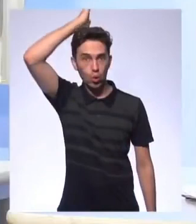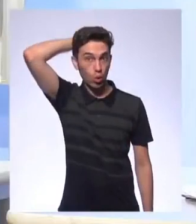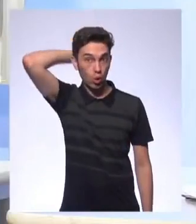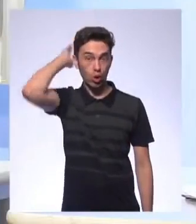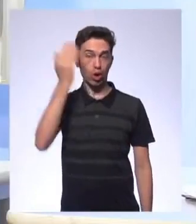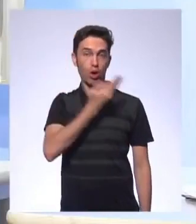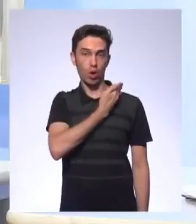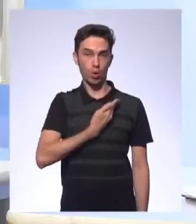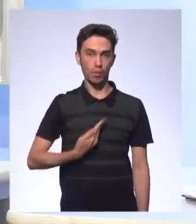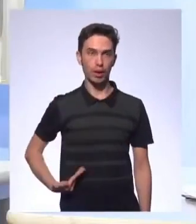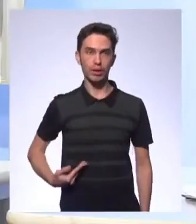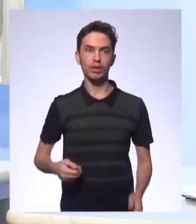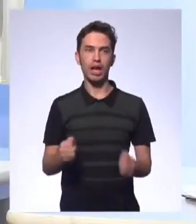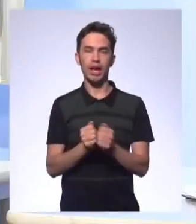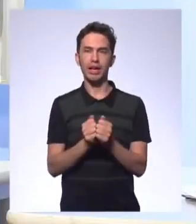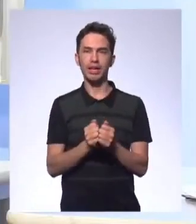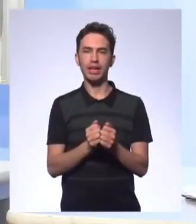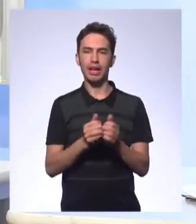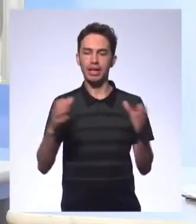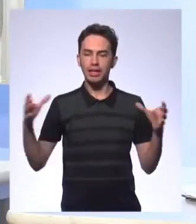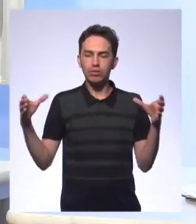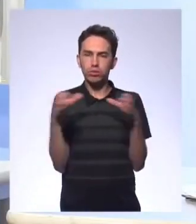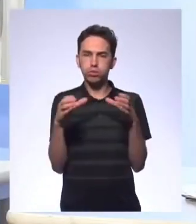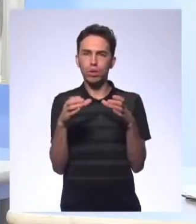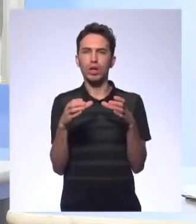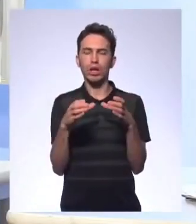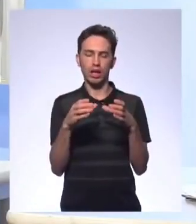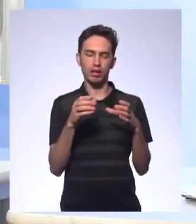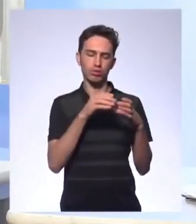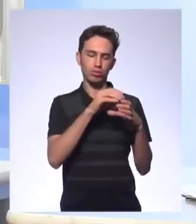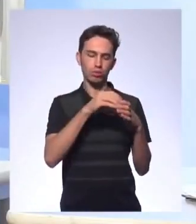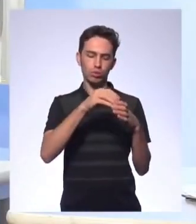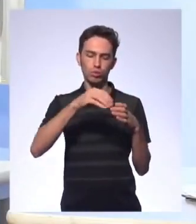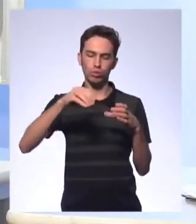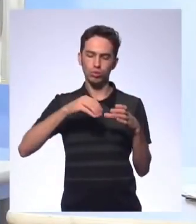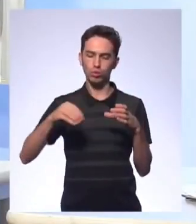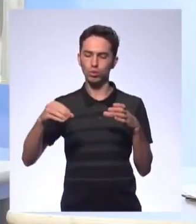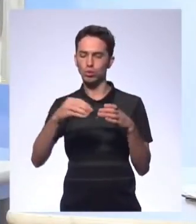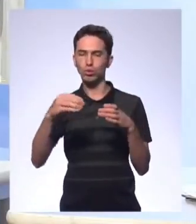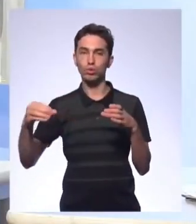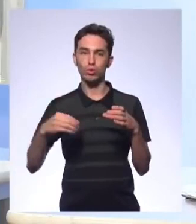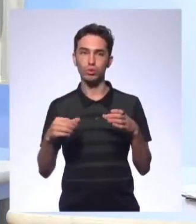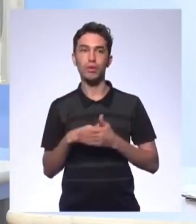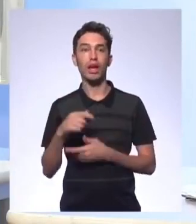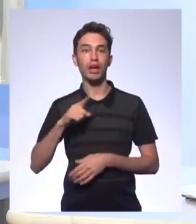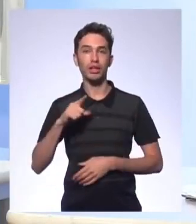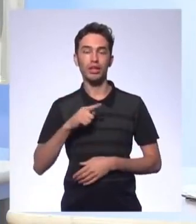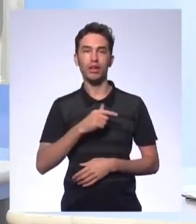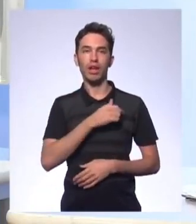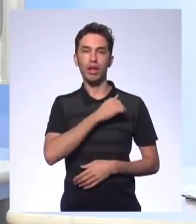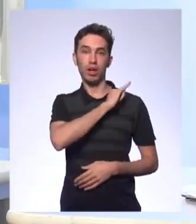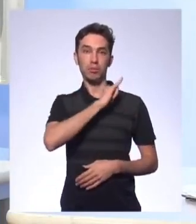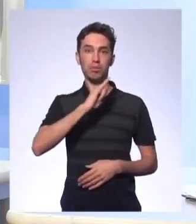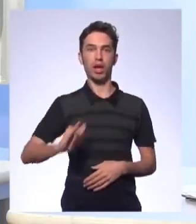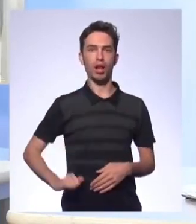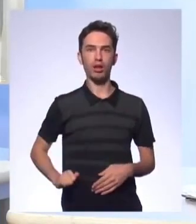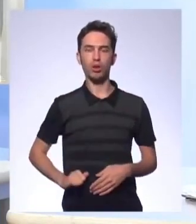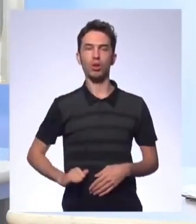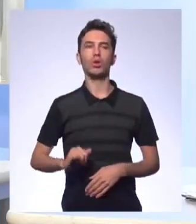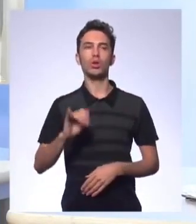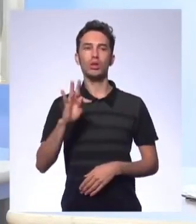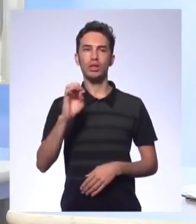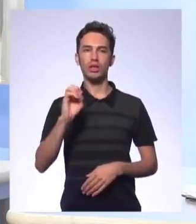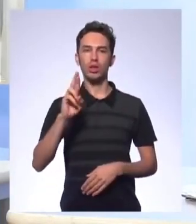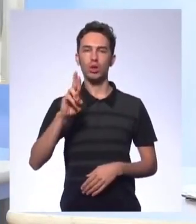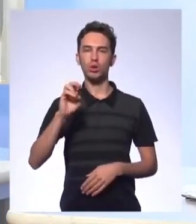desfragmentado, porque está tudo junto. Isso era o Império Romano. Aí, teve o imperador, Teodósio I, que ele decidiu